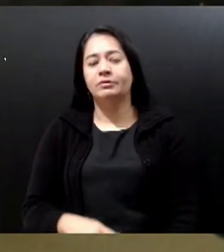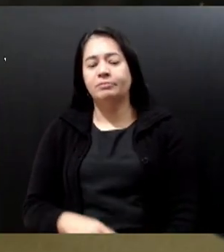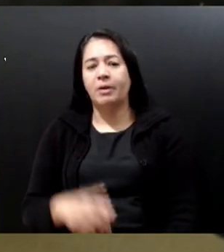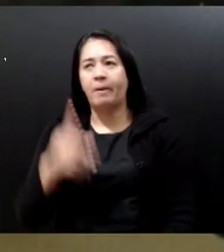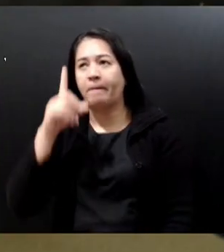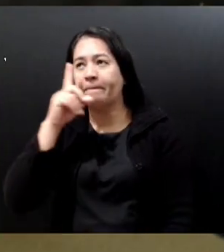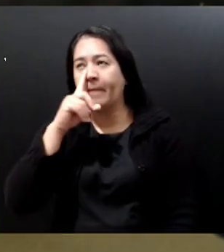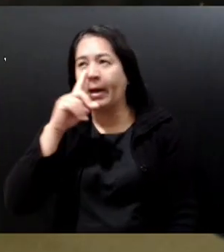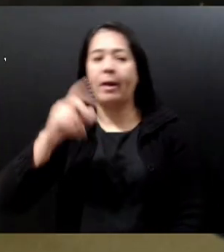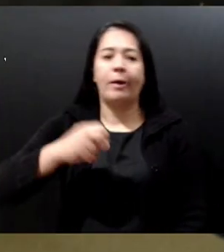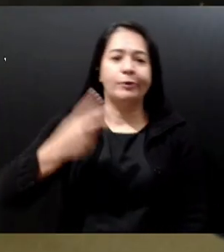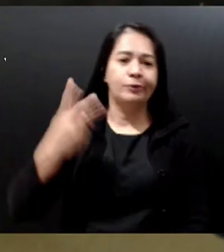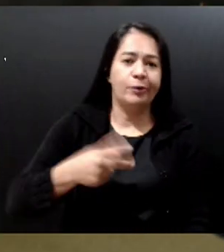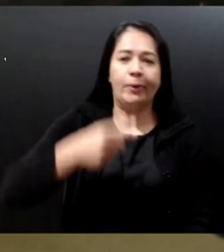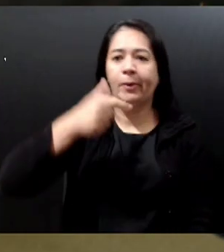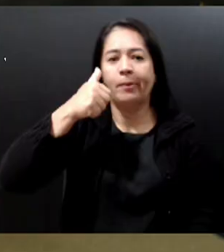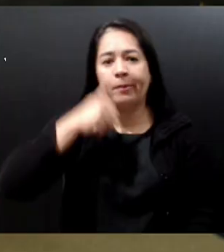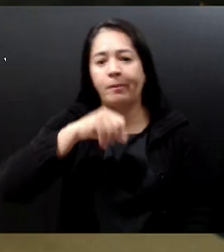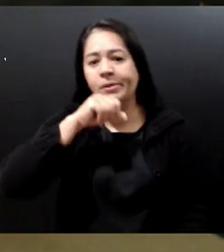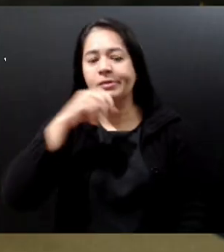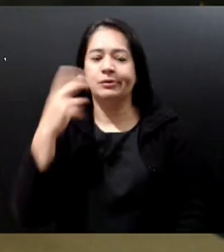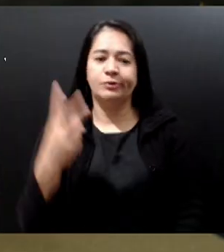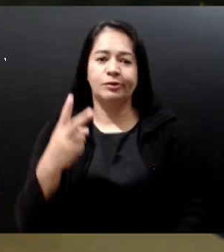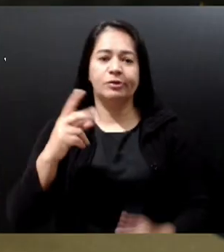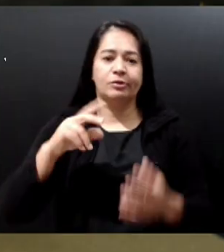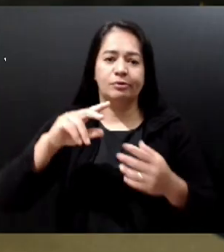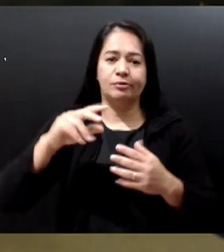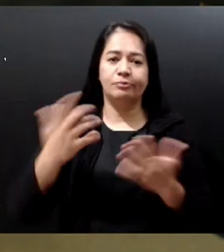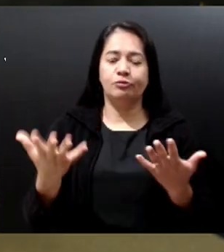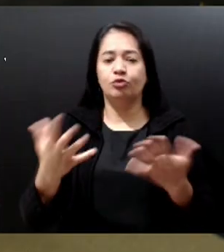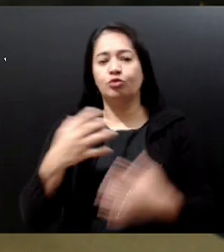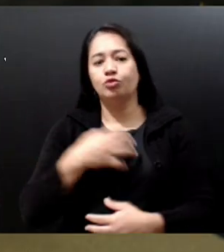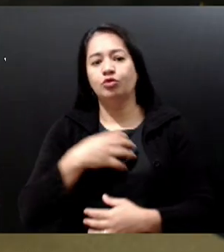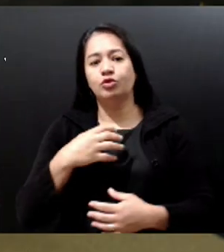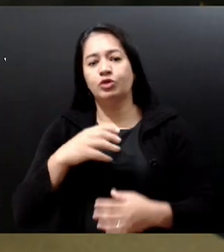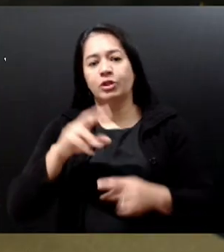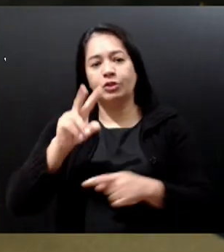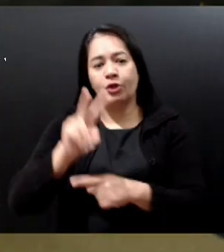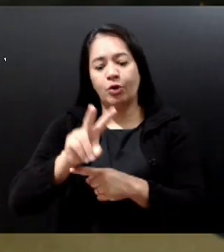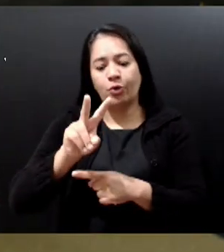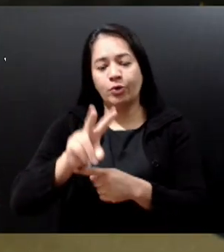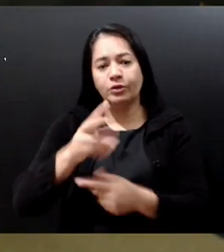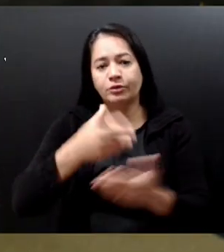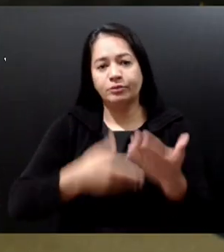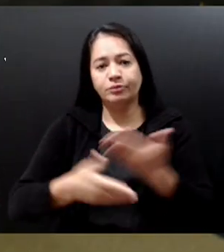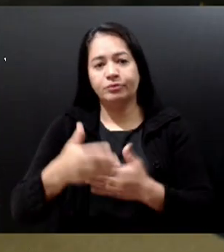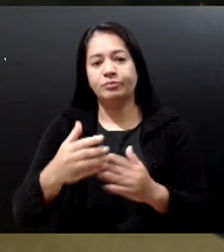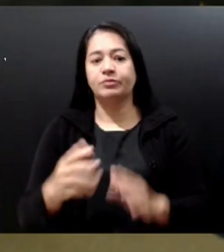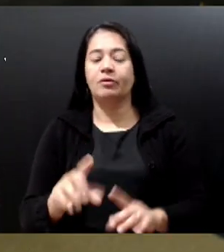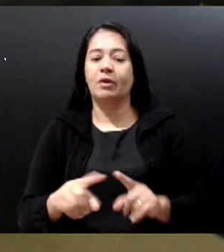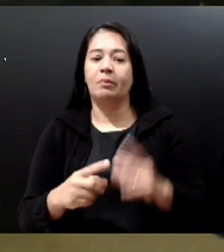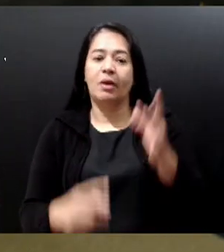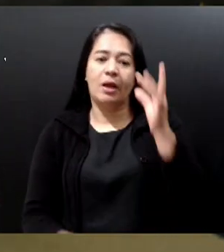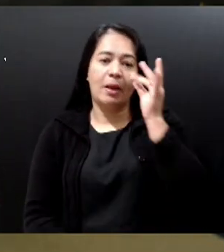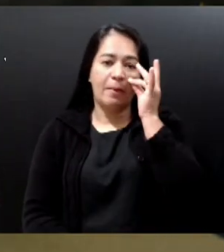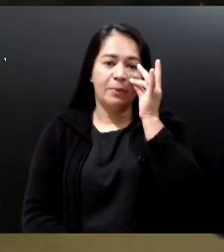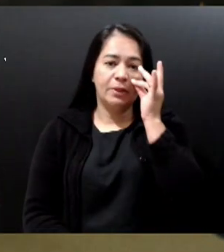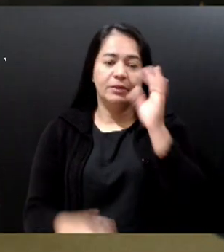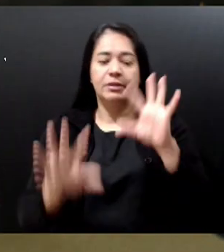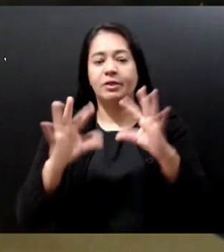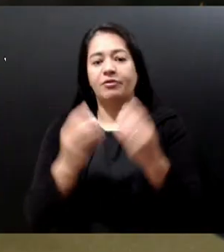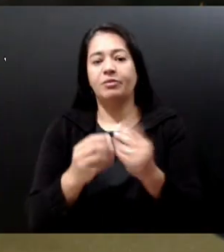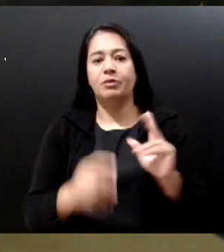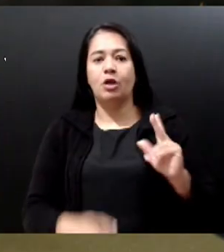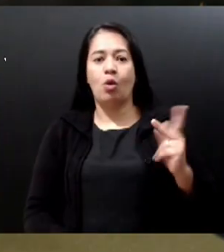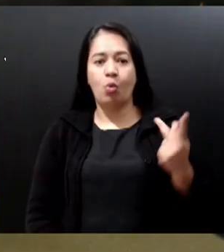que refletem as diferentes formas de afeto, cuidado e convivência. A presença da família homoafetiva, por exemplo, já ocupa um espaço